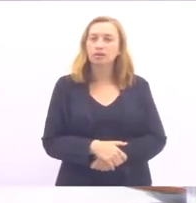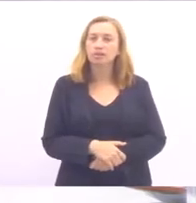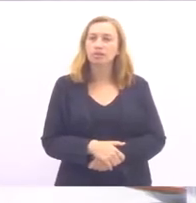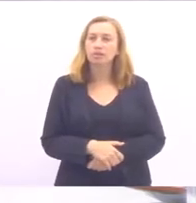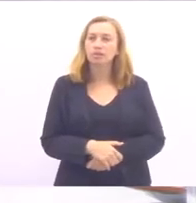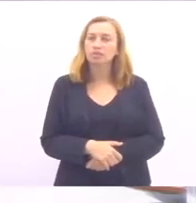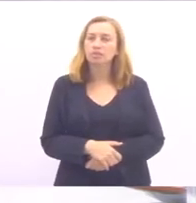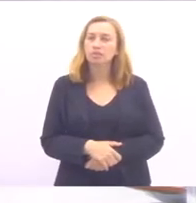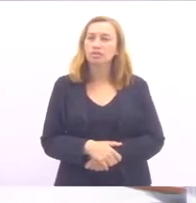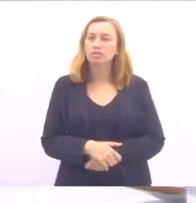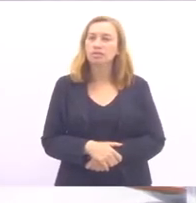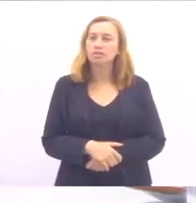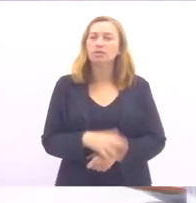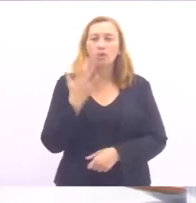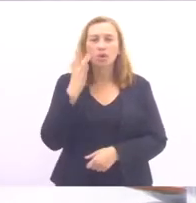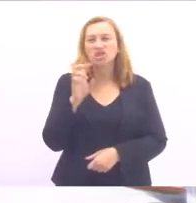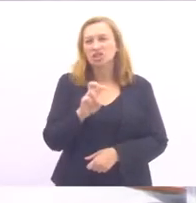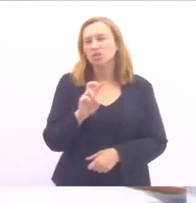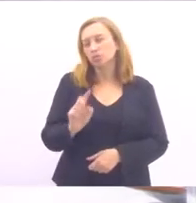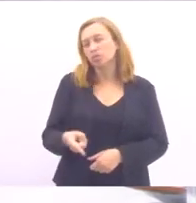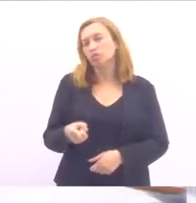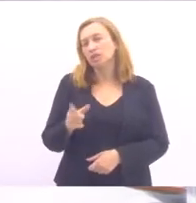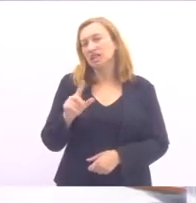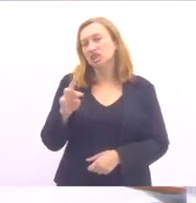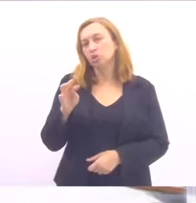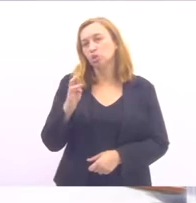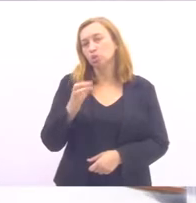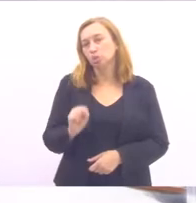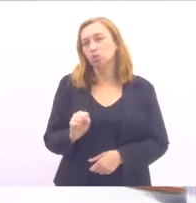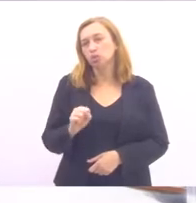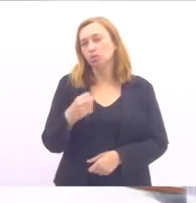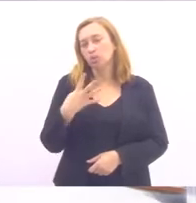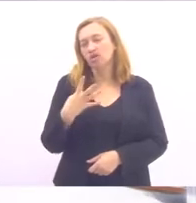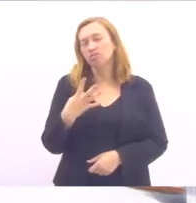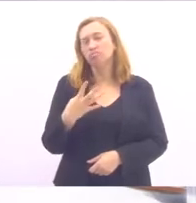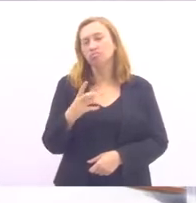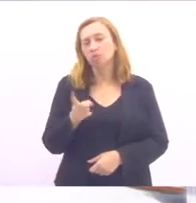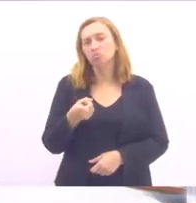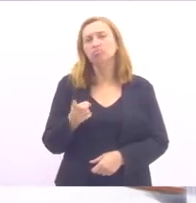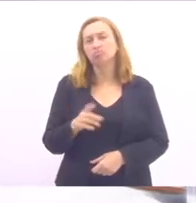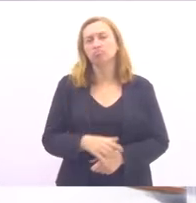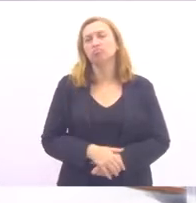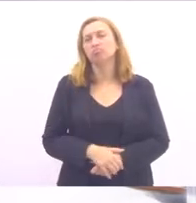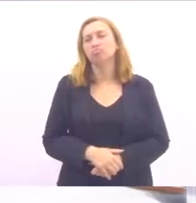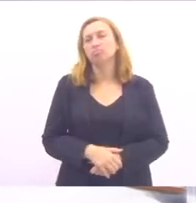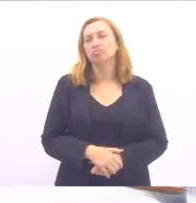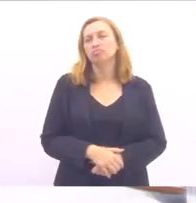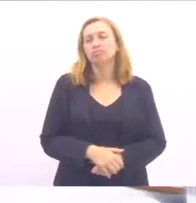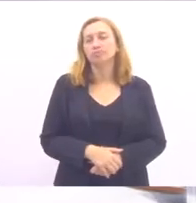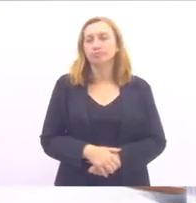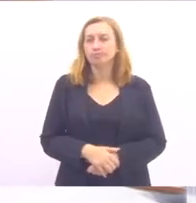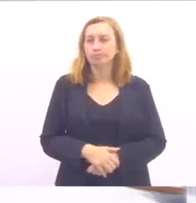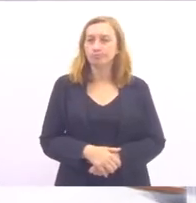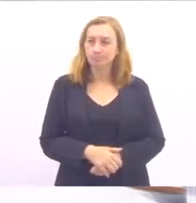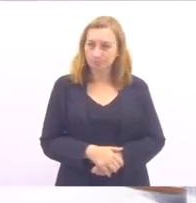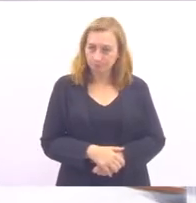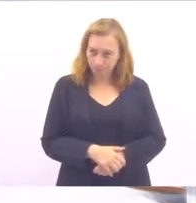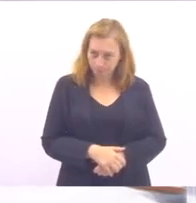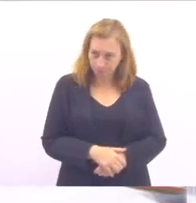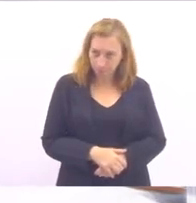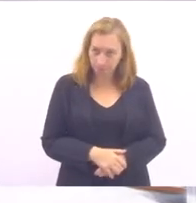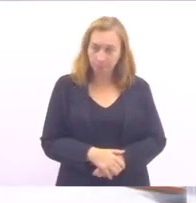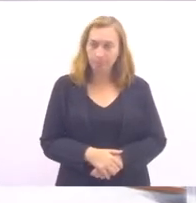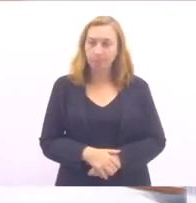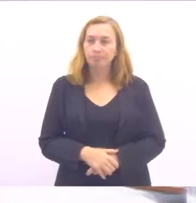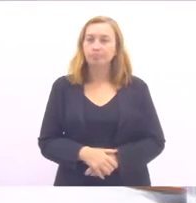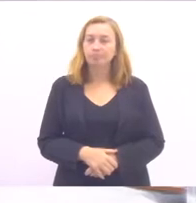isso, aquele eu acho que era de 5 mil litros, 4 mil litros. Bom, vamos. Então, você está